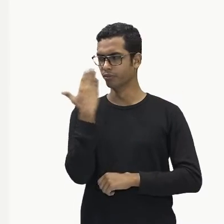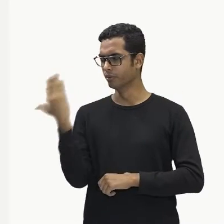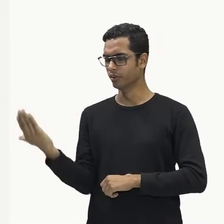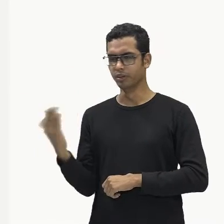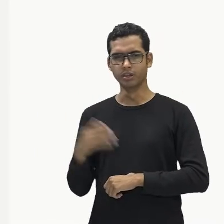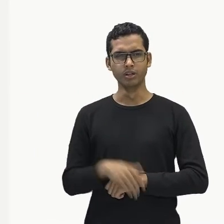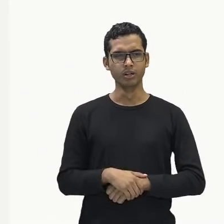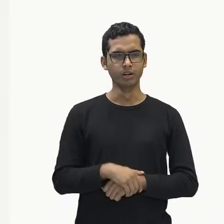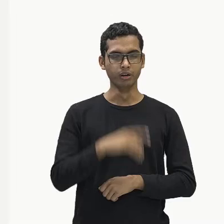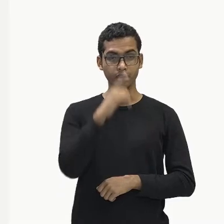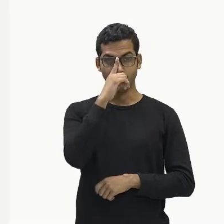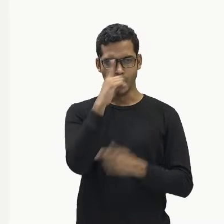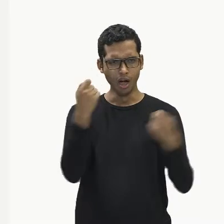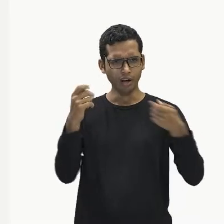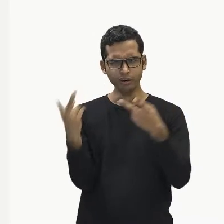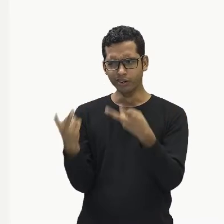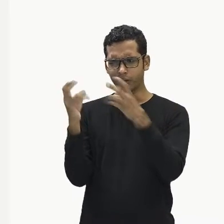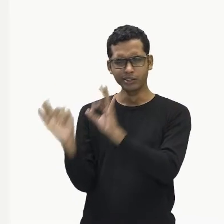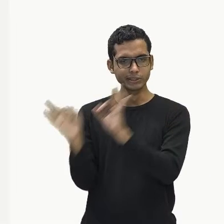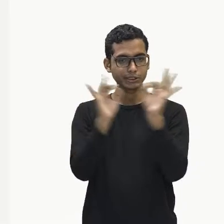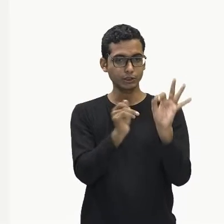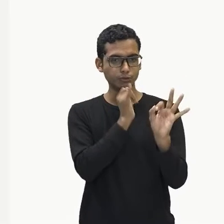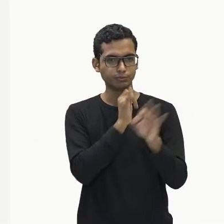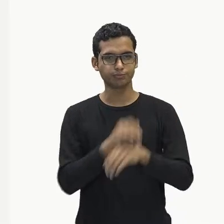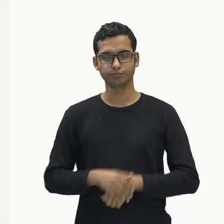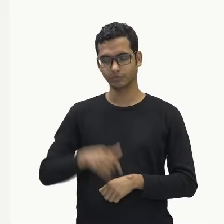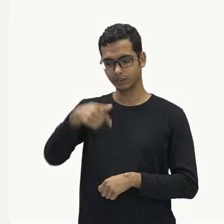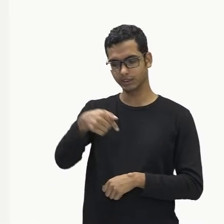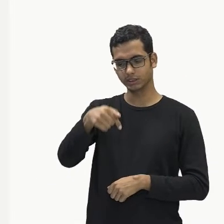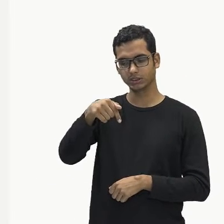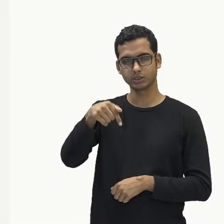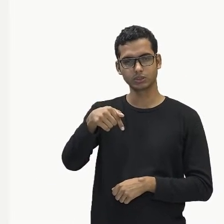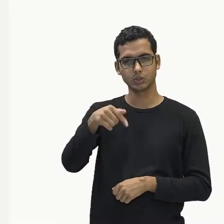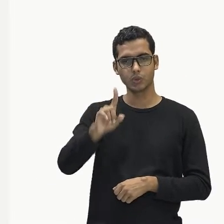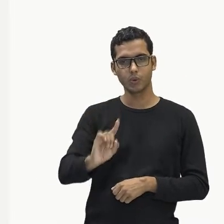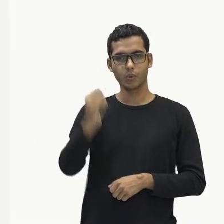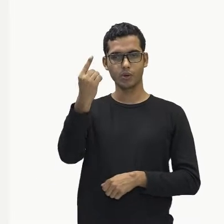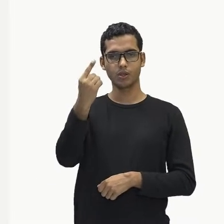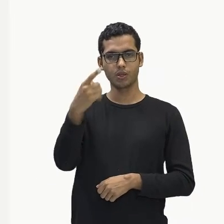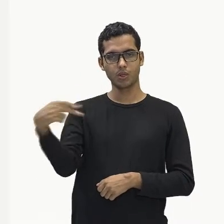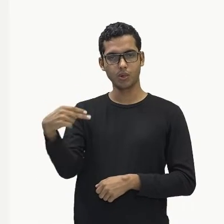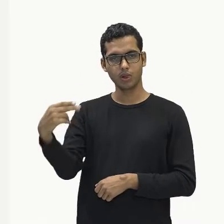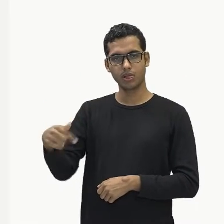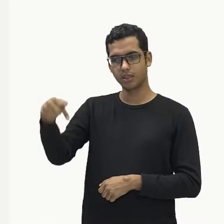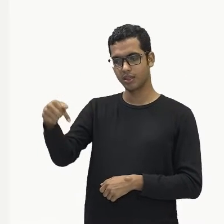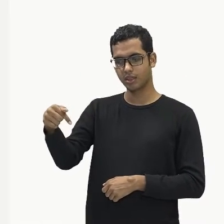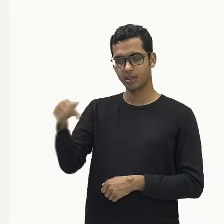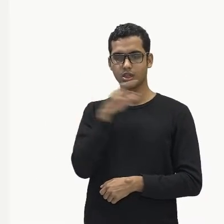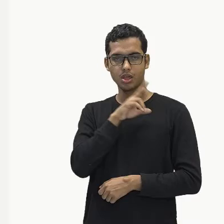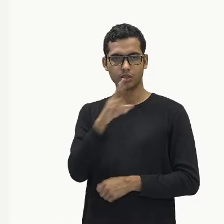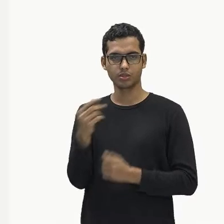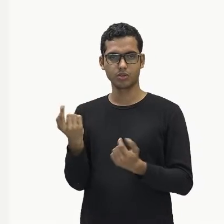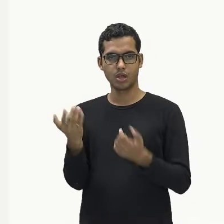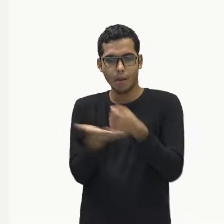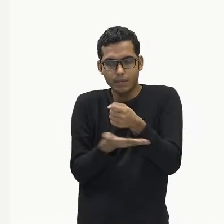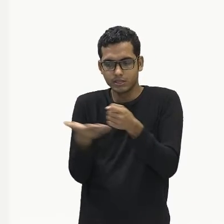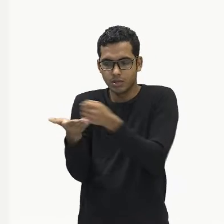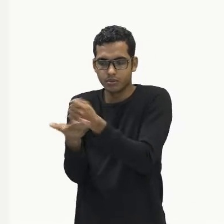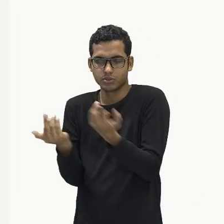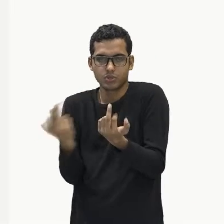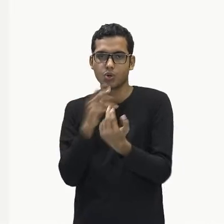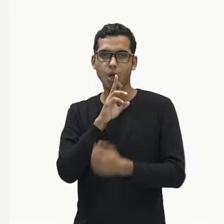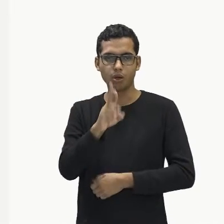como você observa aí no exemplo, ó, todo número, não importa se ele é um número positivo,